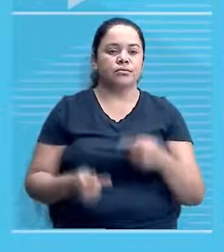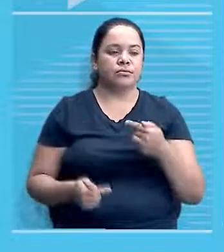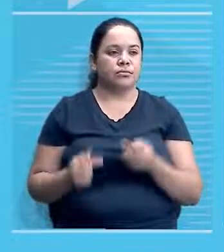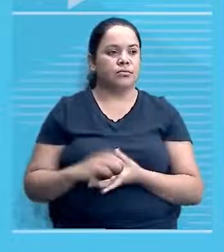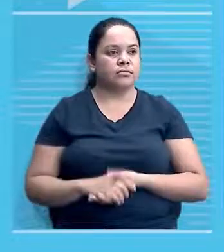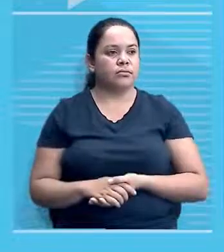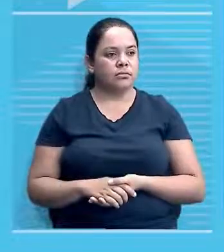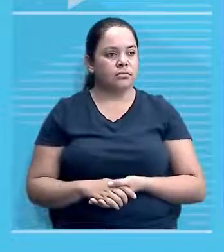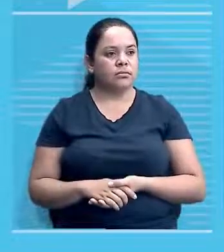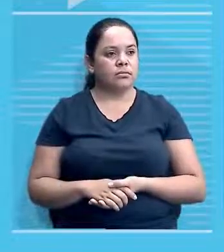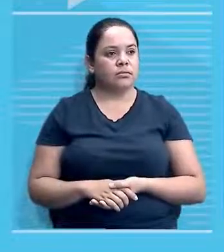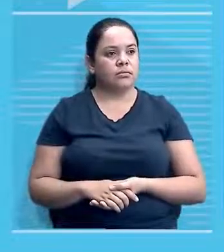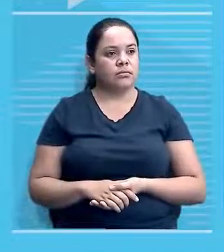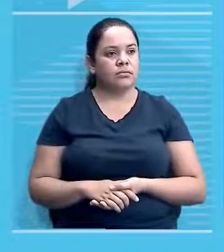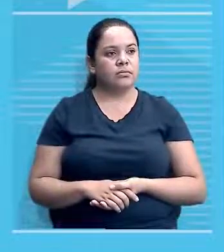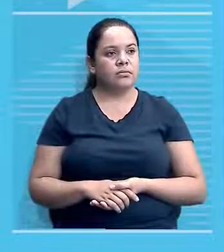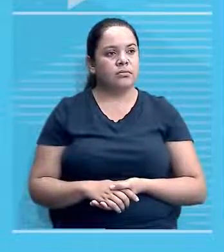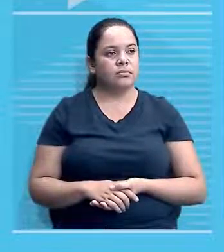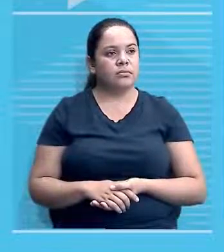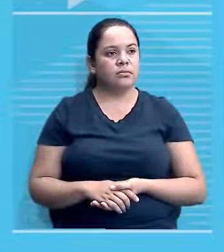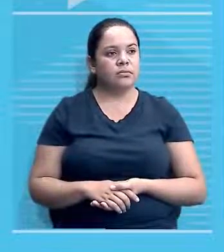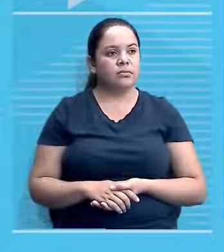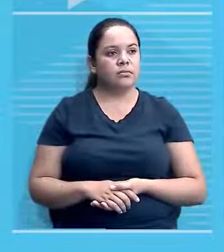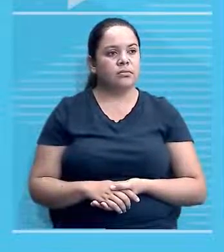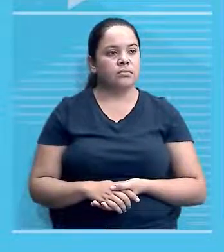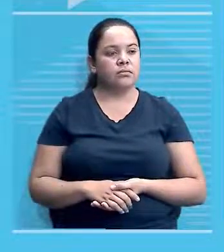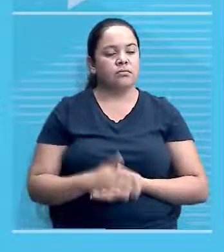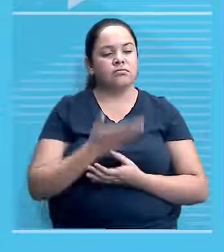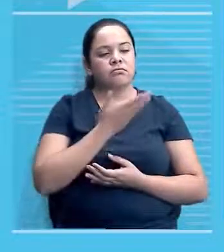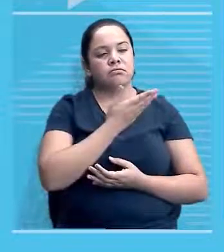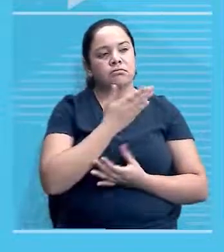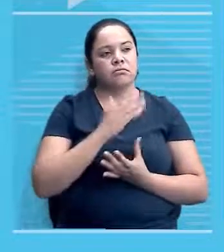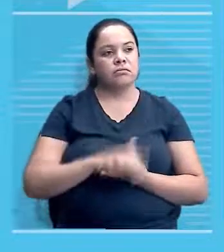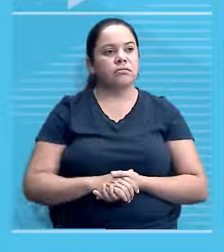não tá aí tudo nasce com a revolução francesa